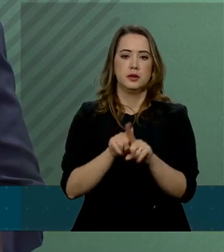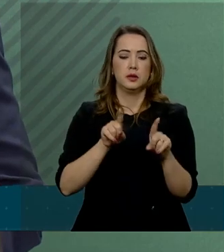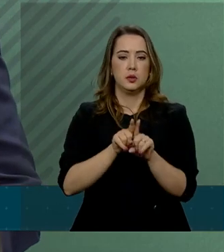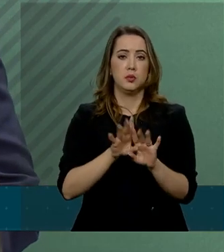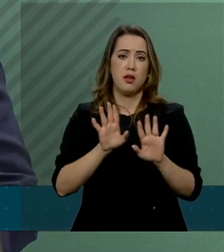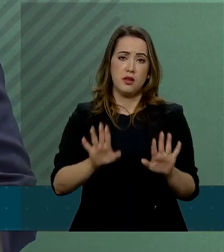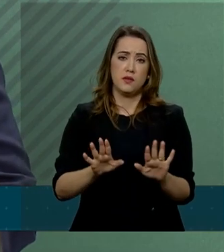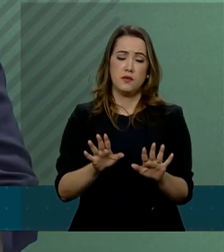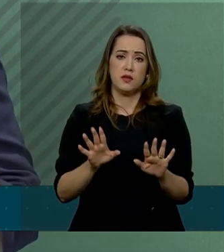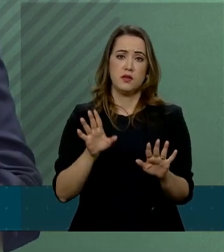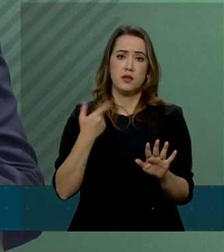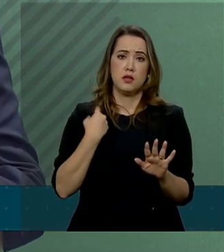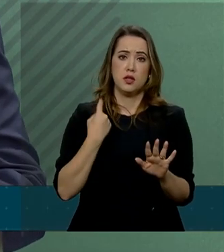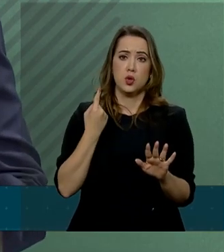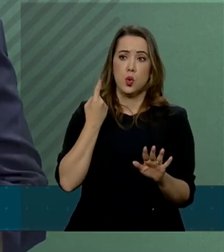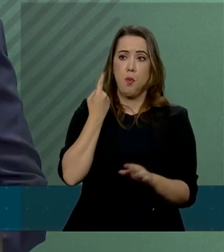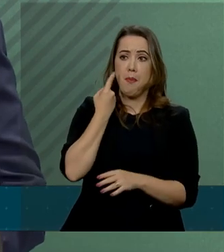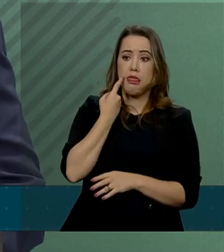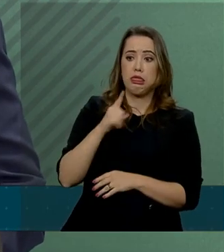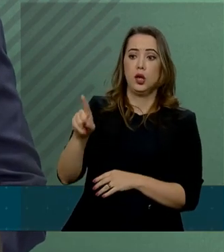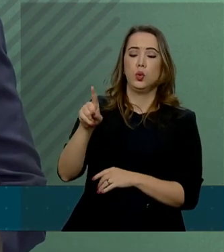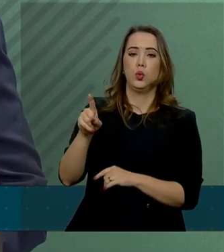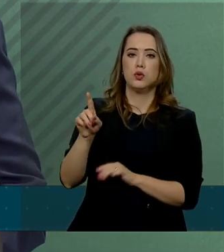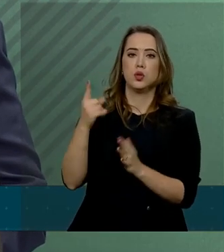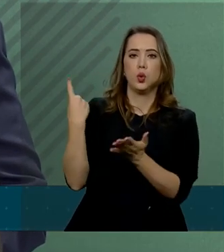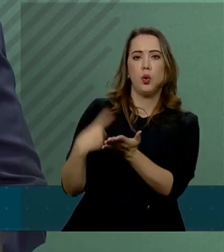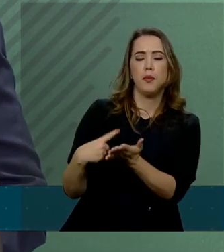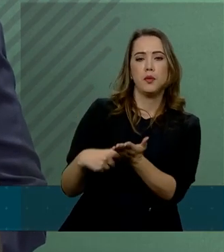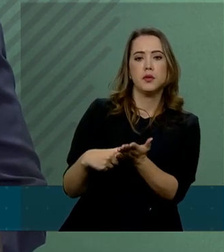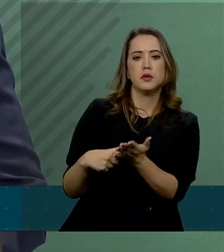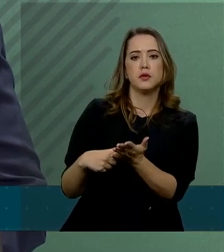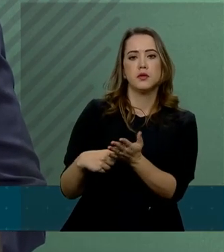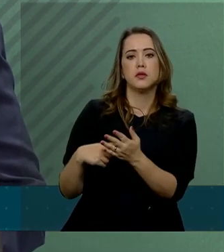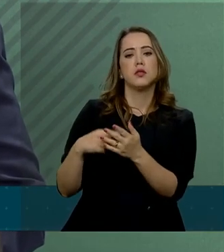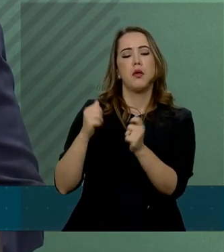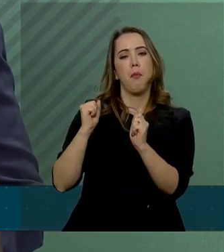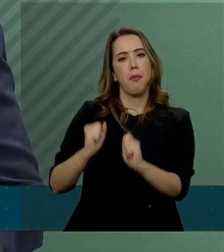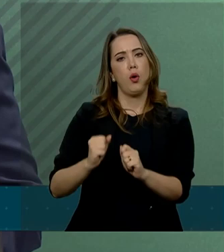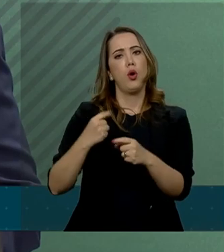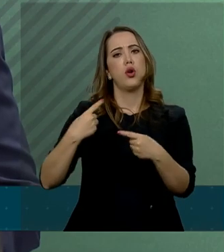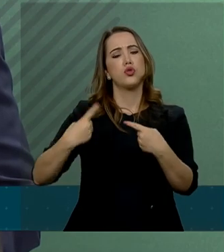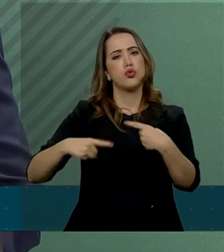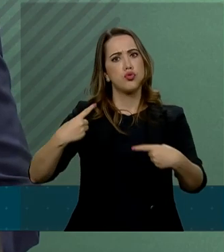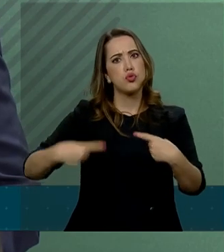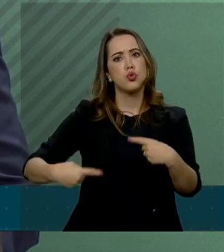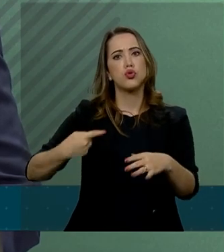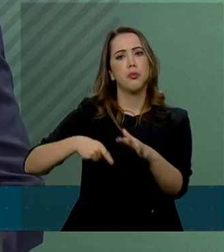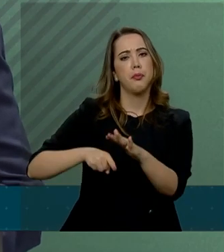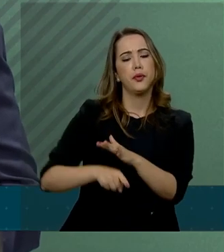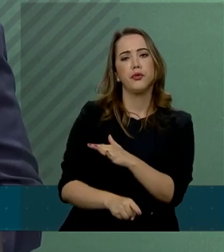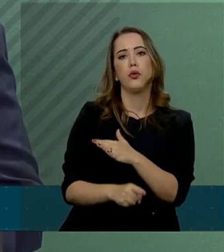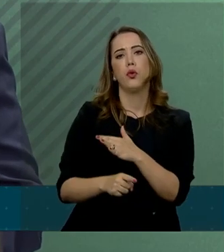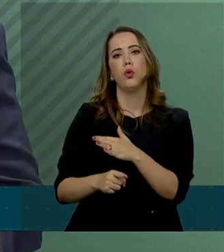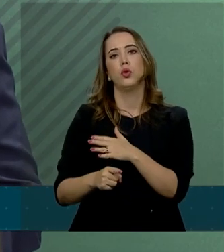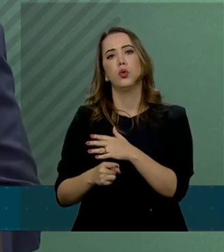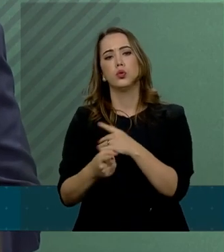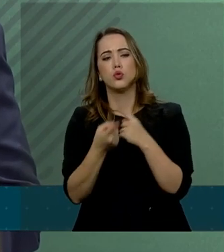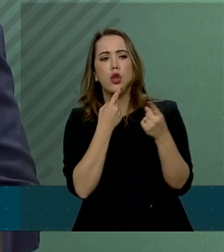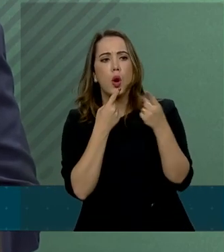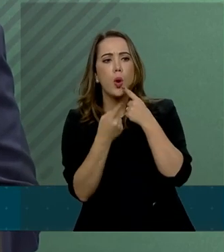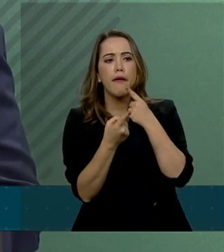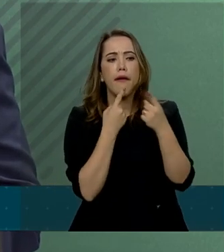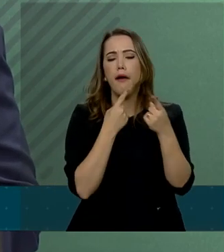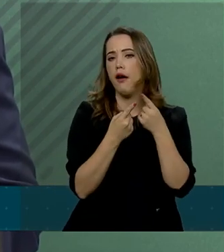eventual denúncia do acordo de se colocar em posição de dialogar profundamente para que ambos os países